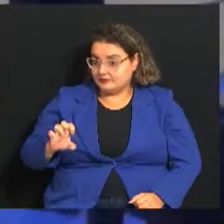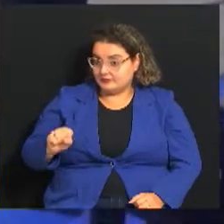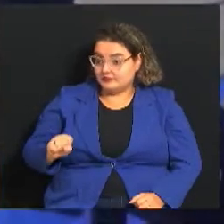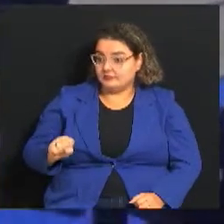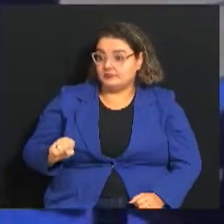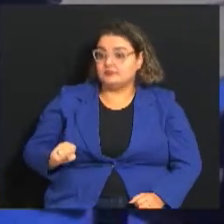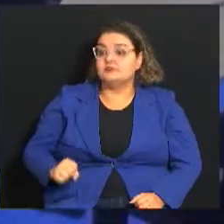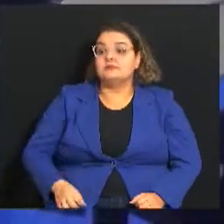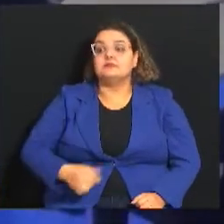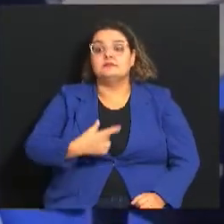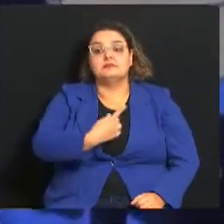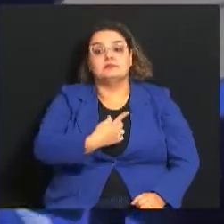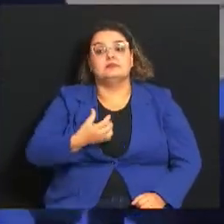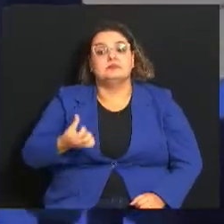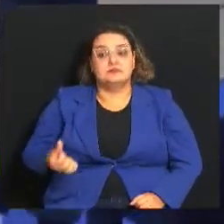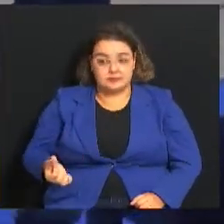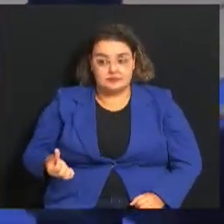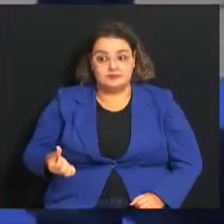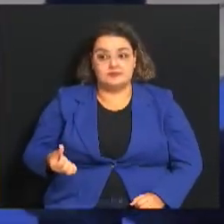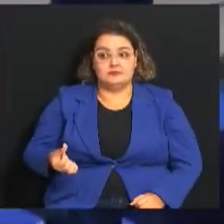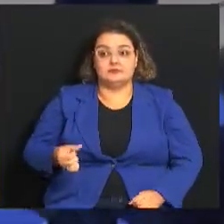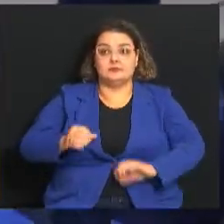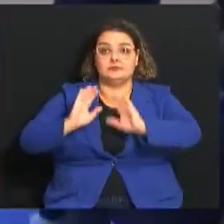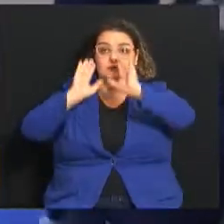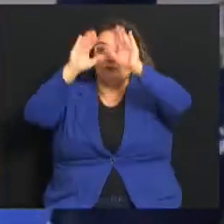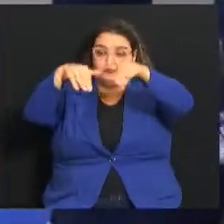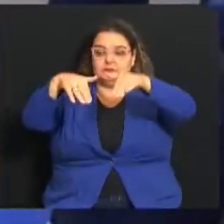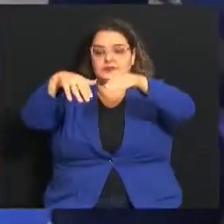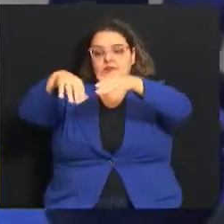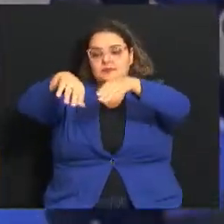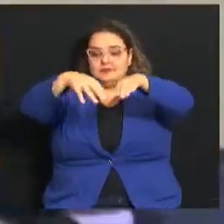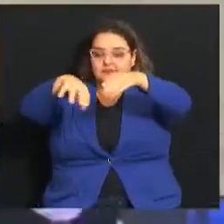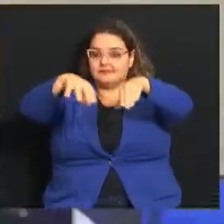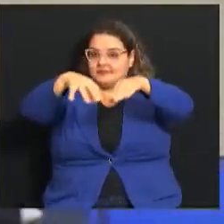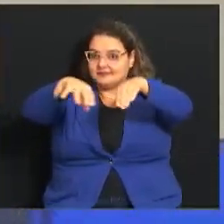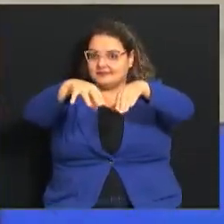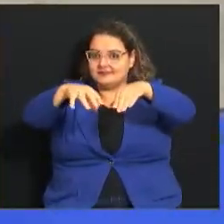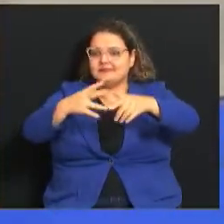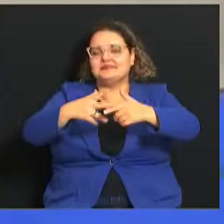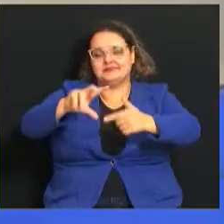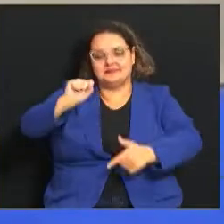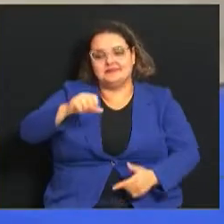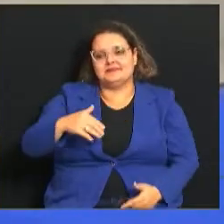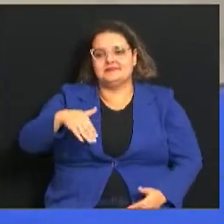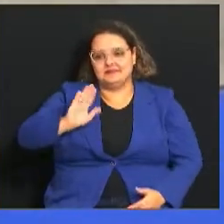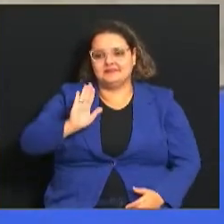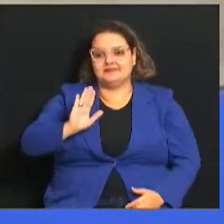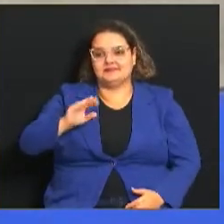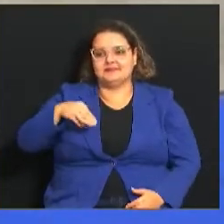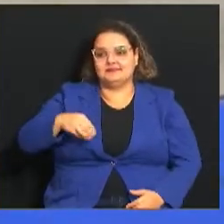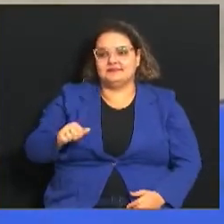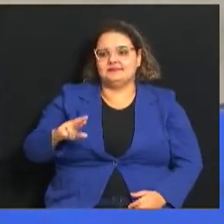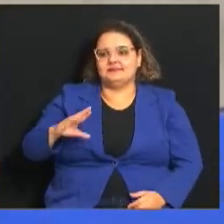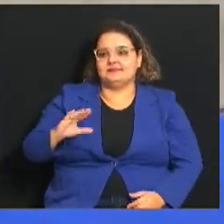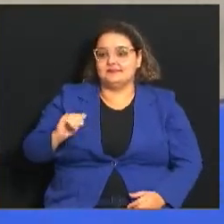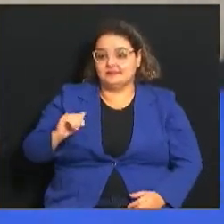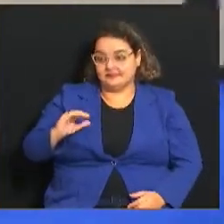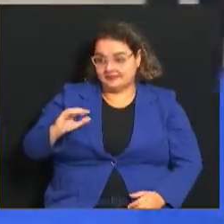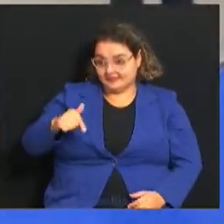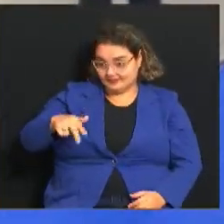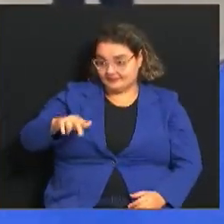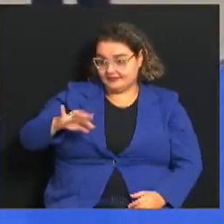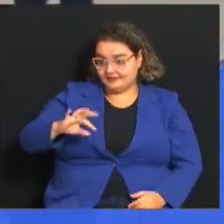pontos, as cestinhas contribuíram para mais uma vitória. Marquita Daniels e Isabela